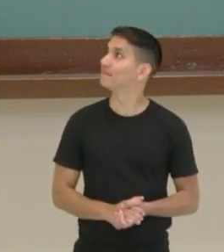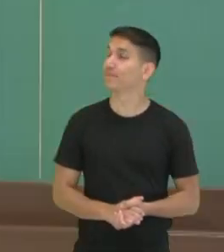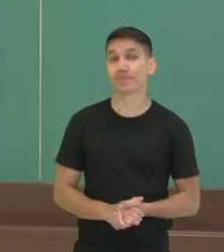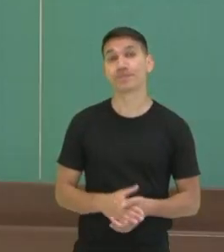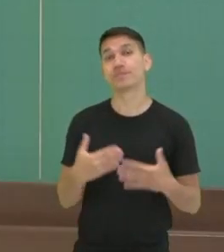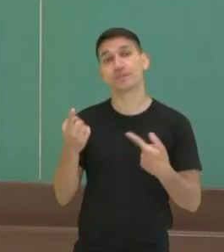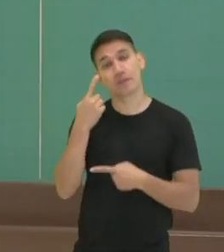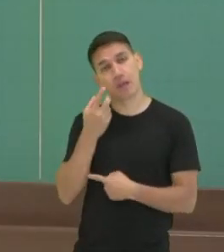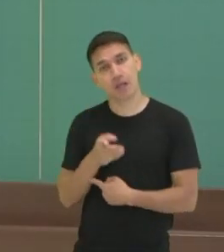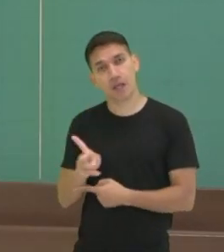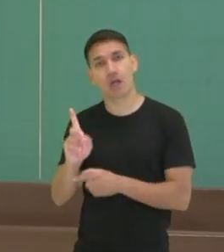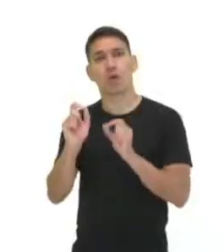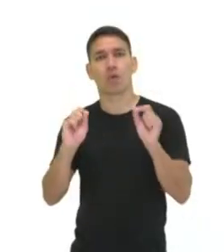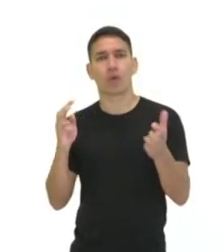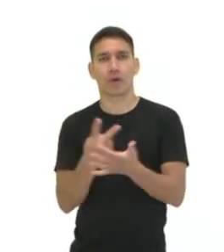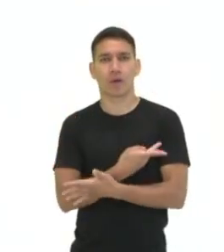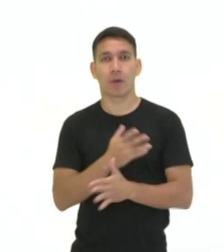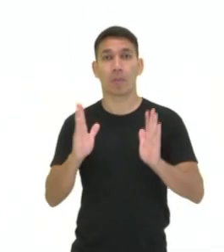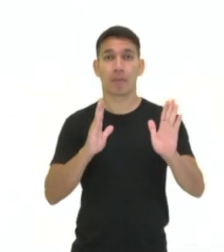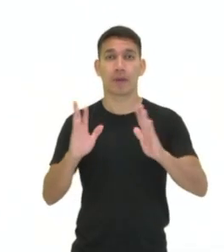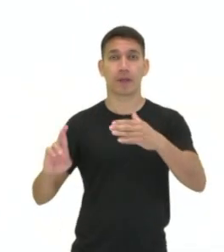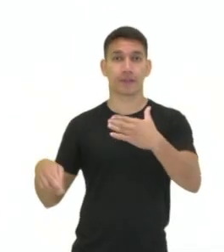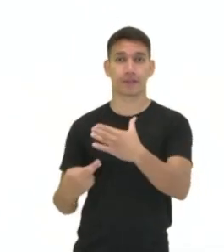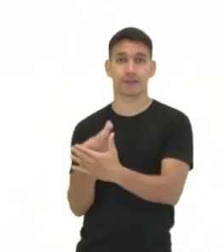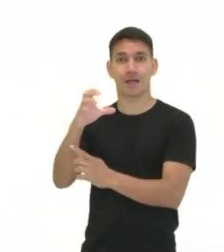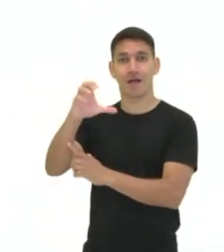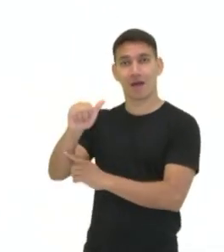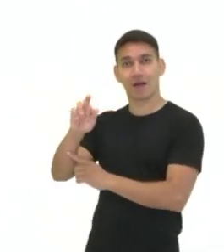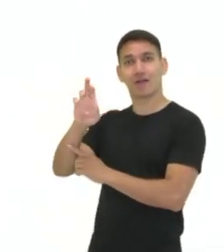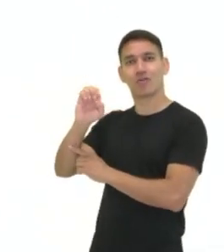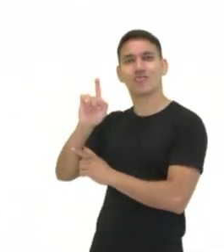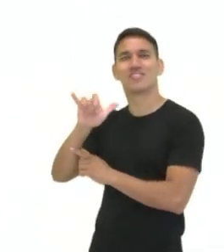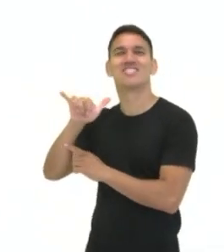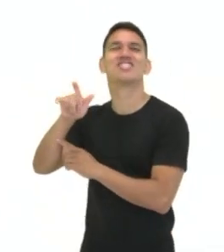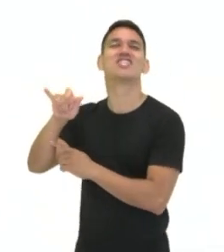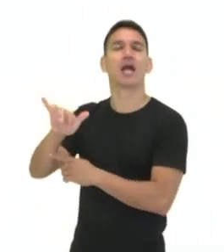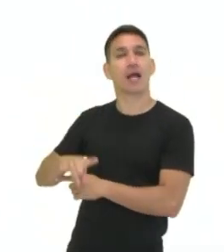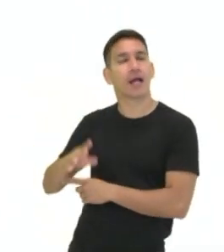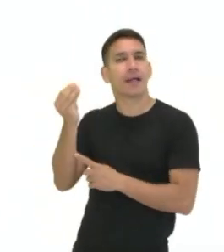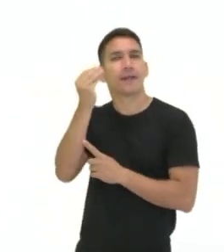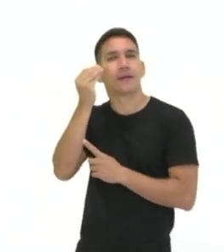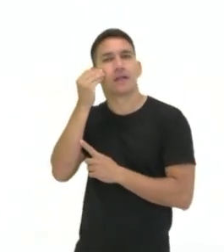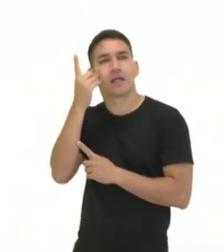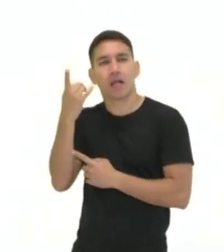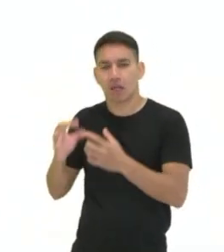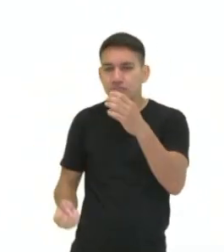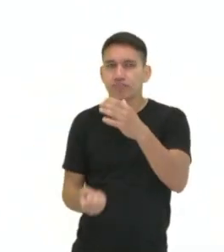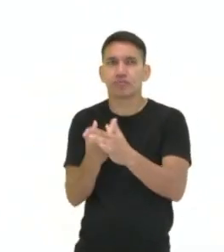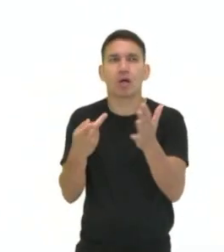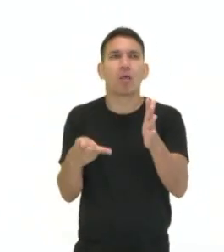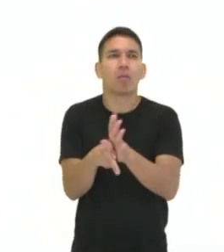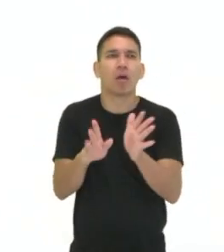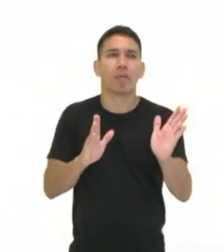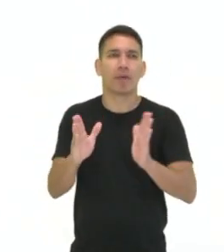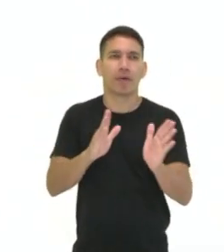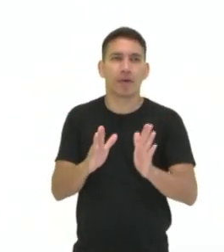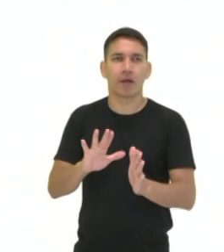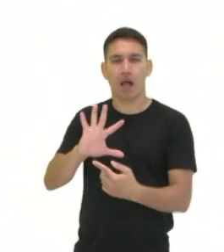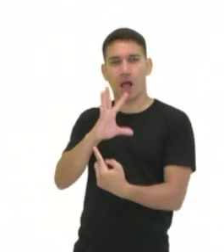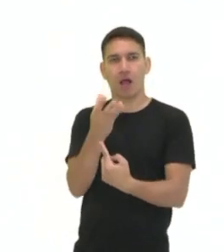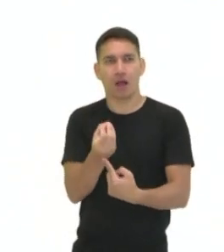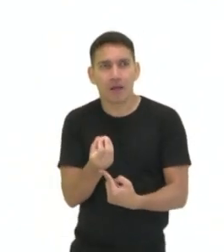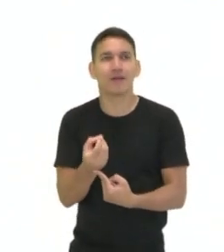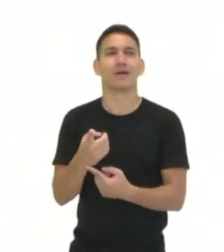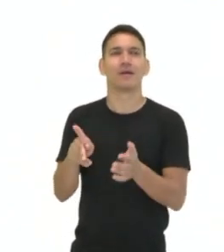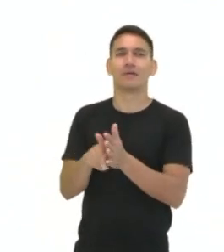Seguindo então, pessoal, o período da Renascença carolíngia buscava renascer ideais antigos durante o período da vida de Carlos Magno. A arte produzida em cada um dos